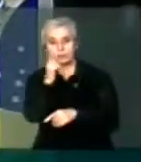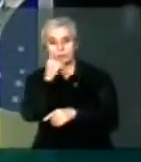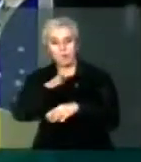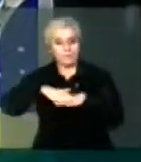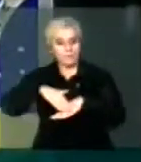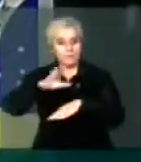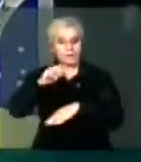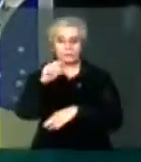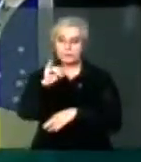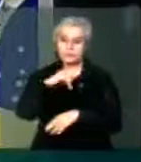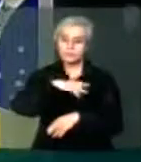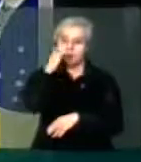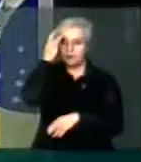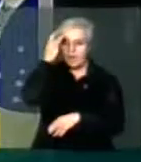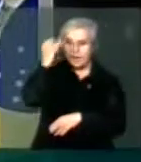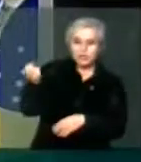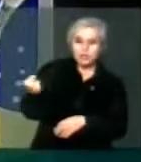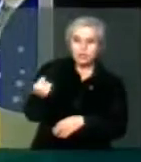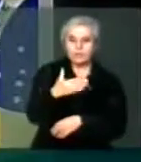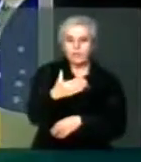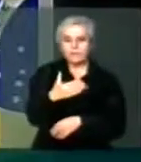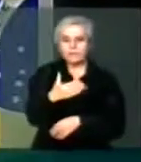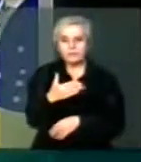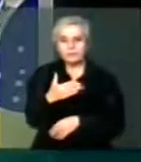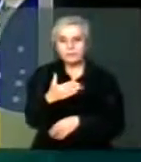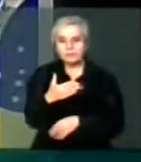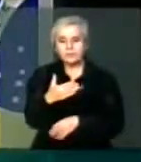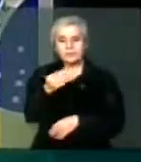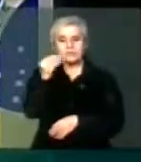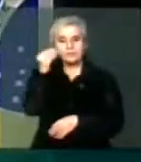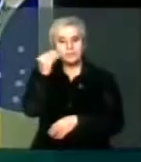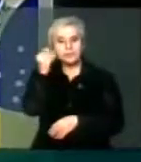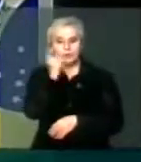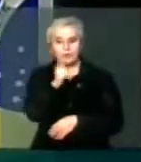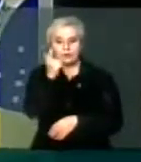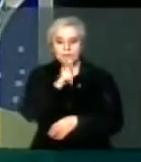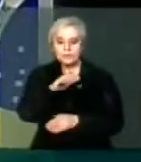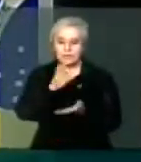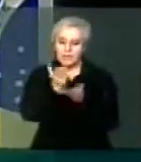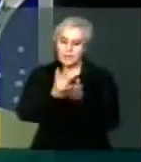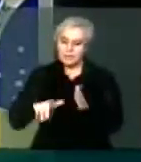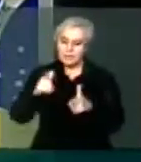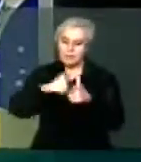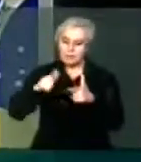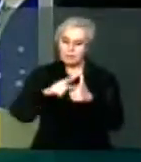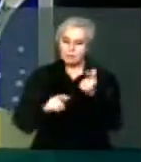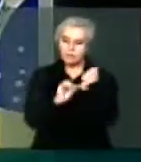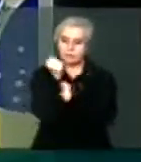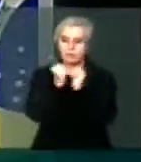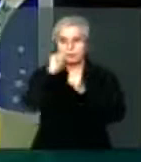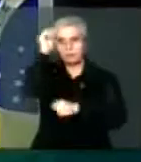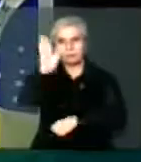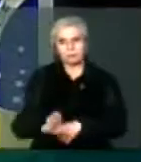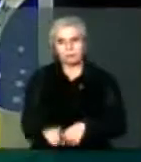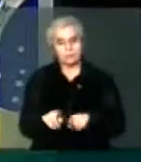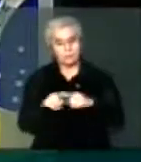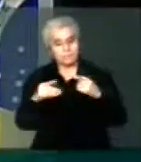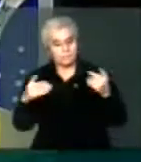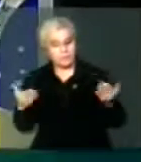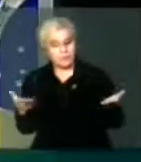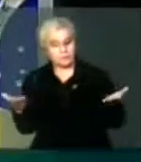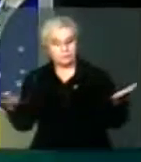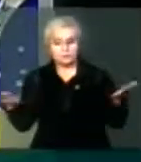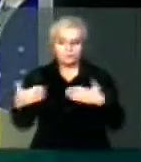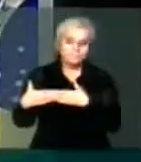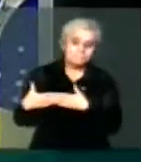com mais inovações capazes de eliminar os problemas de competitividade da indústria brasileira. No entanto, a tendência negativa em